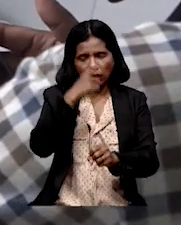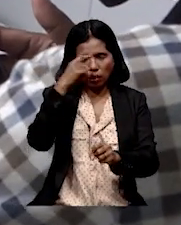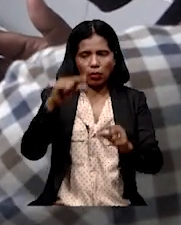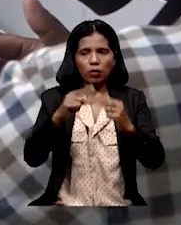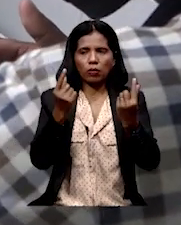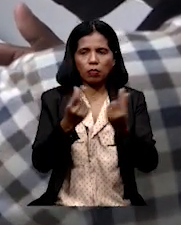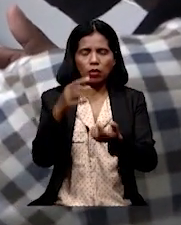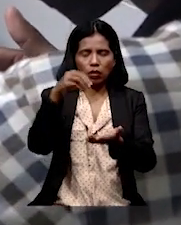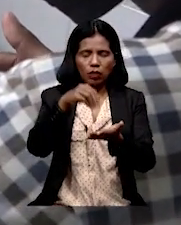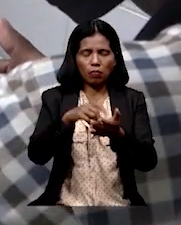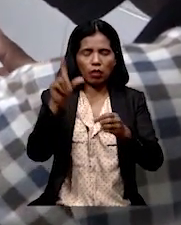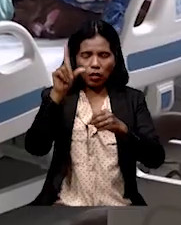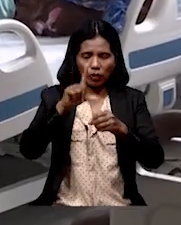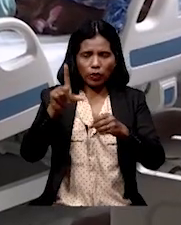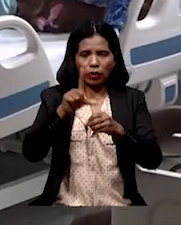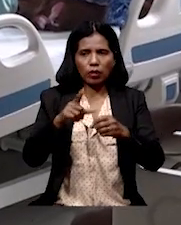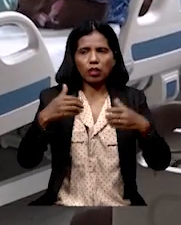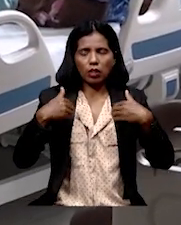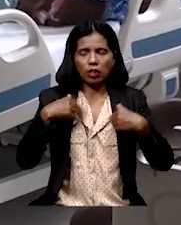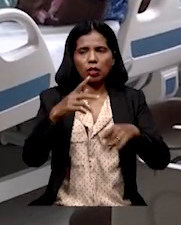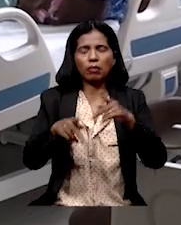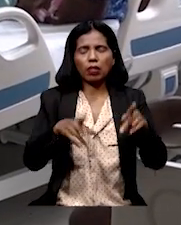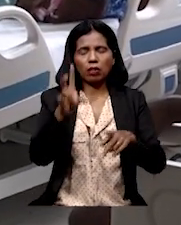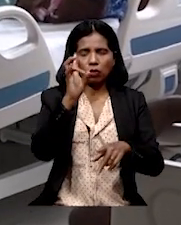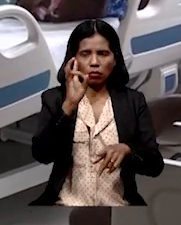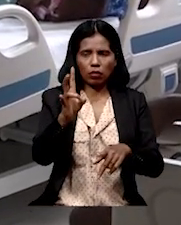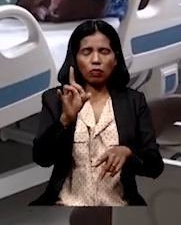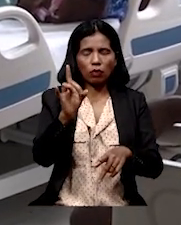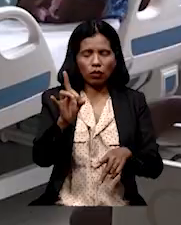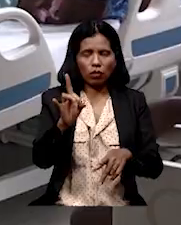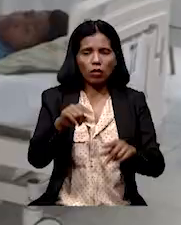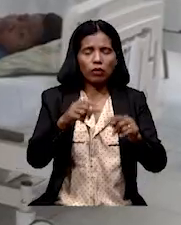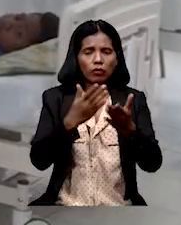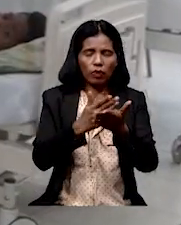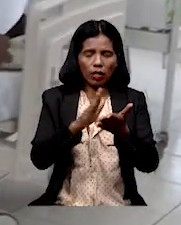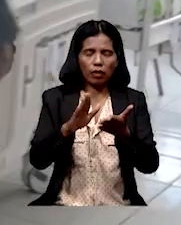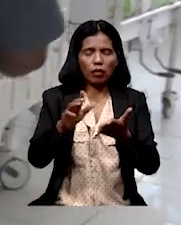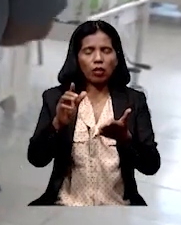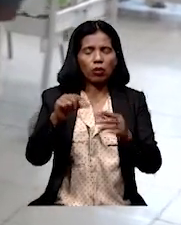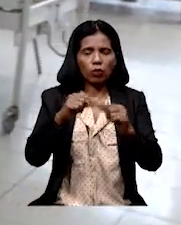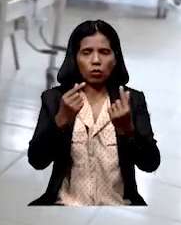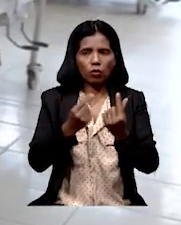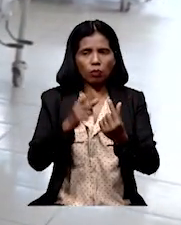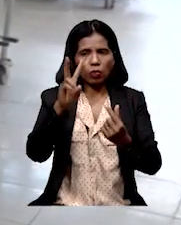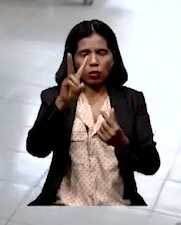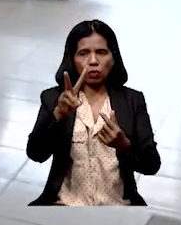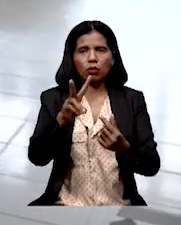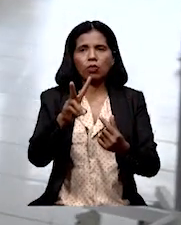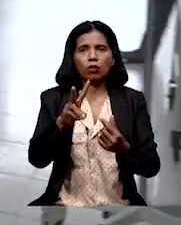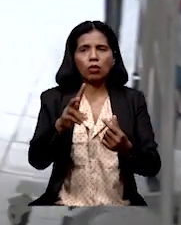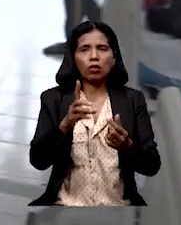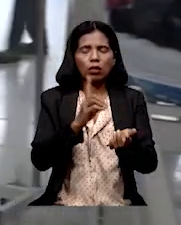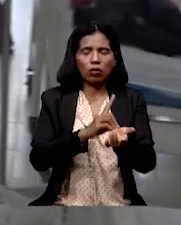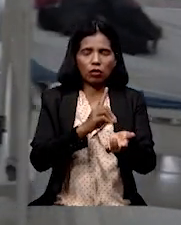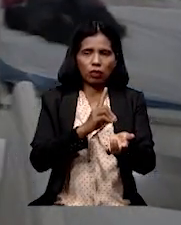nebe coloca e laboratório e redet emana em walo. Nebe faje ba equipa rua, composto o médico permanente na inhat